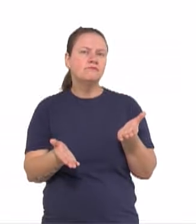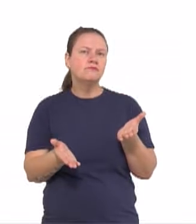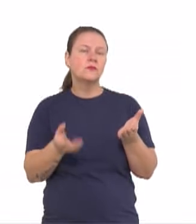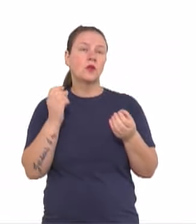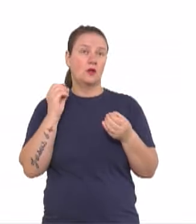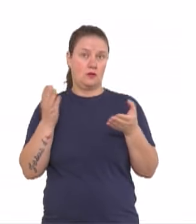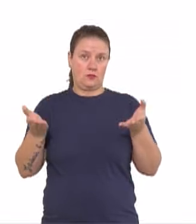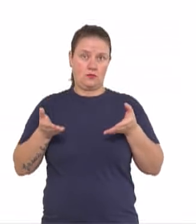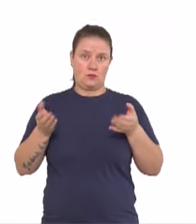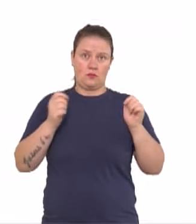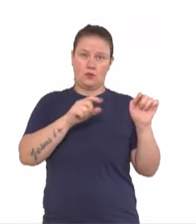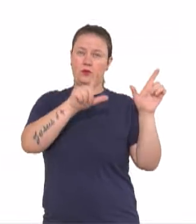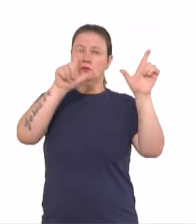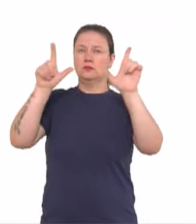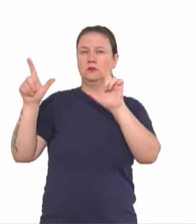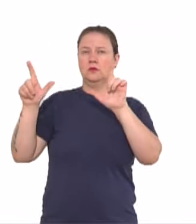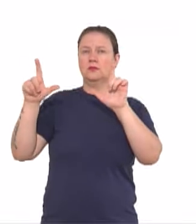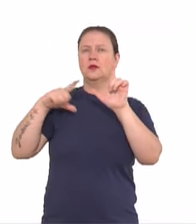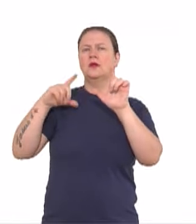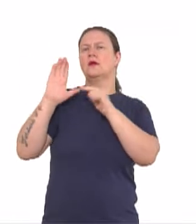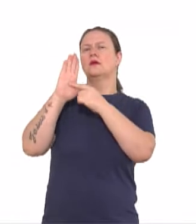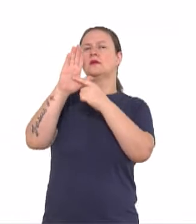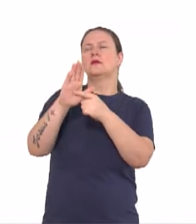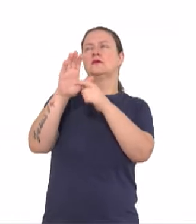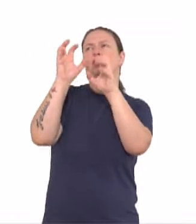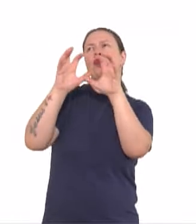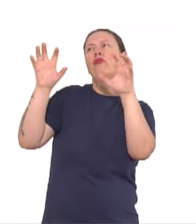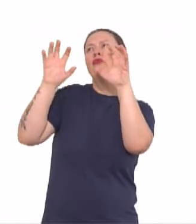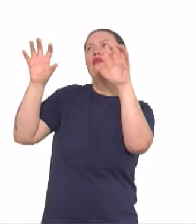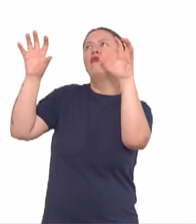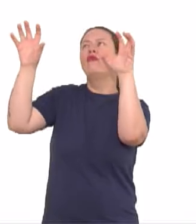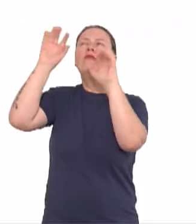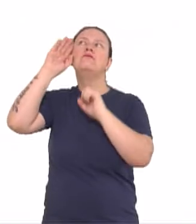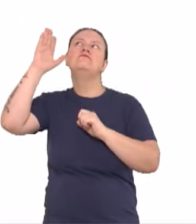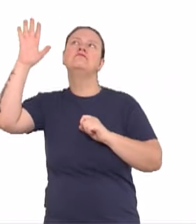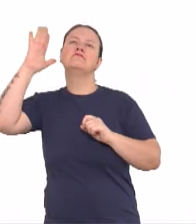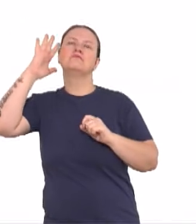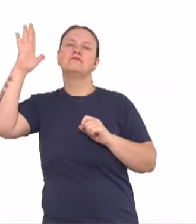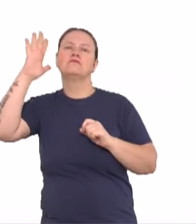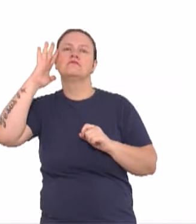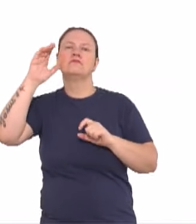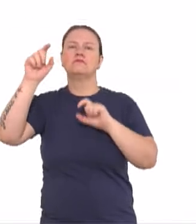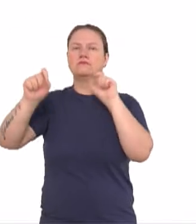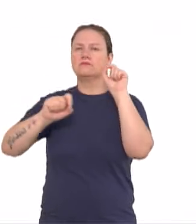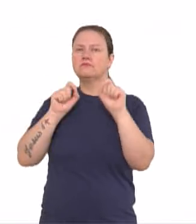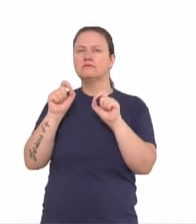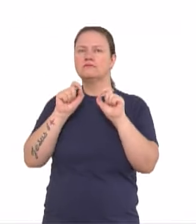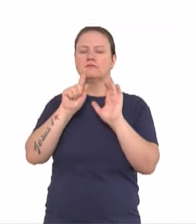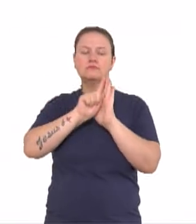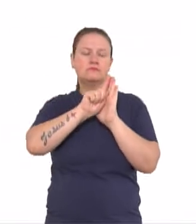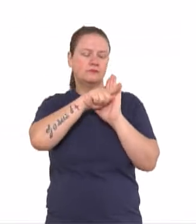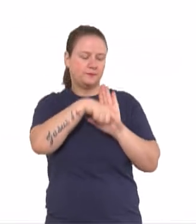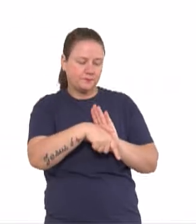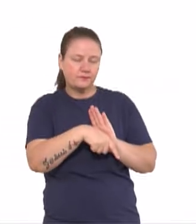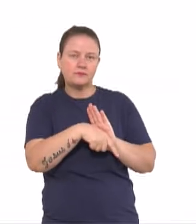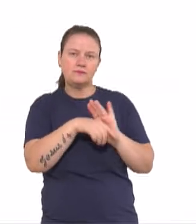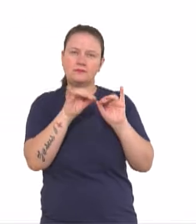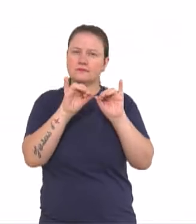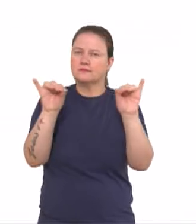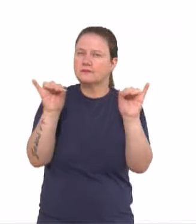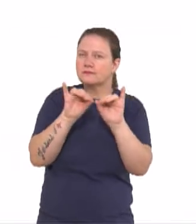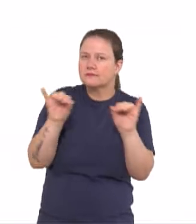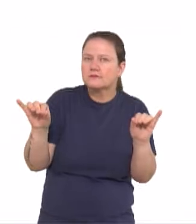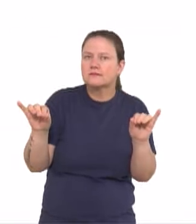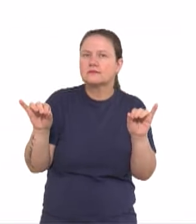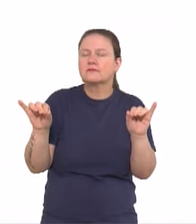traz ali uma nuvem de pensamento para a gente se lembrar quais são os elementos que compõem o gênero notícia. Né? Então, tem que